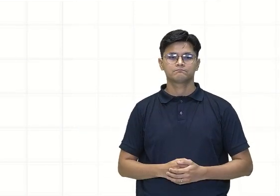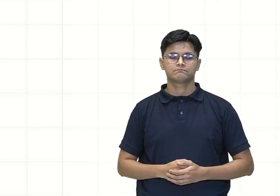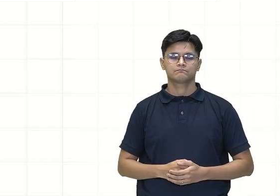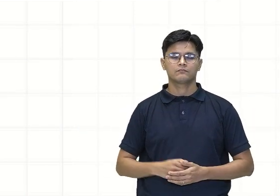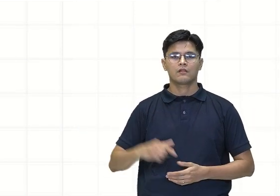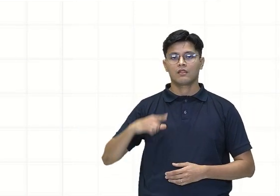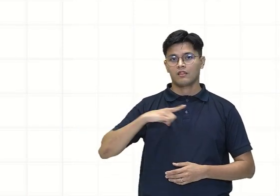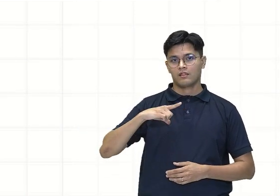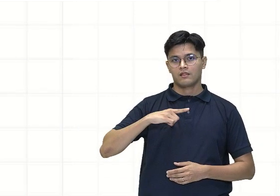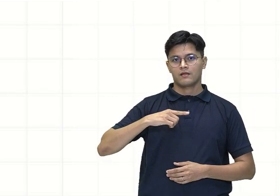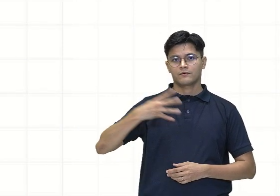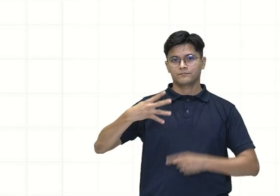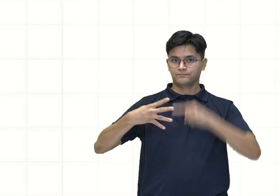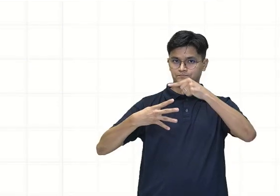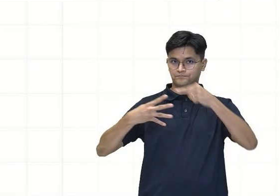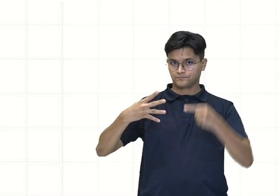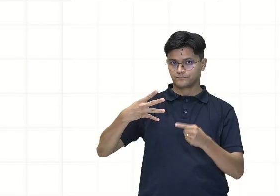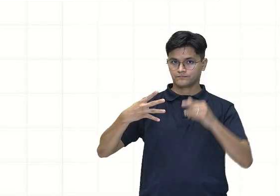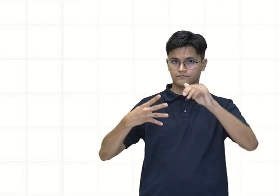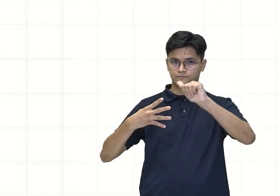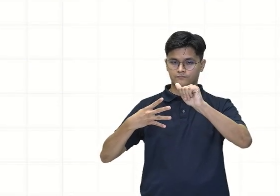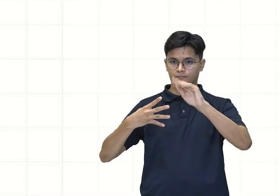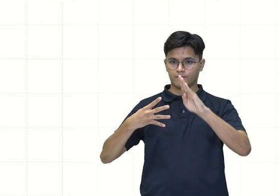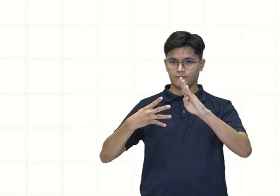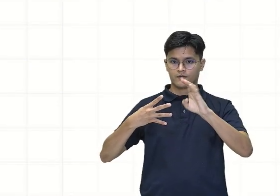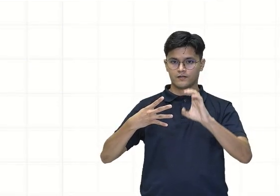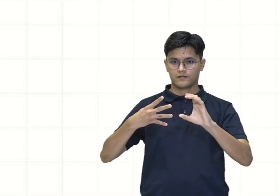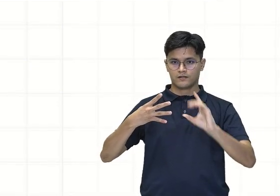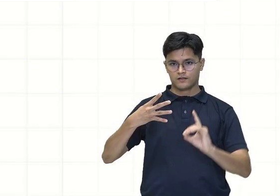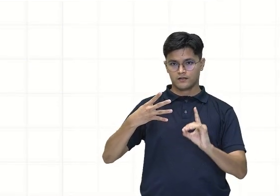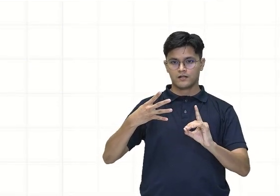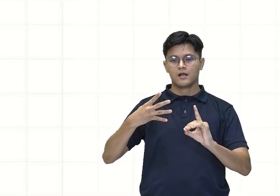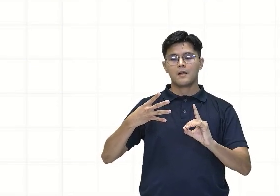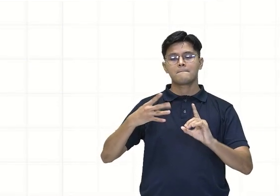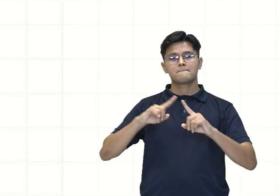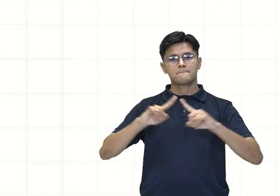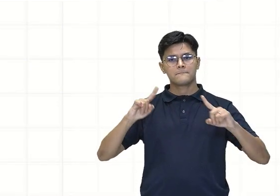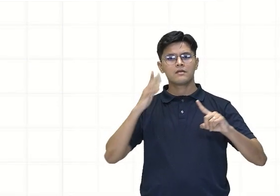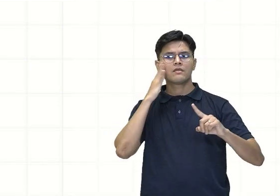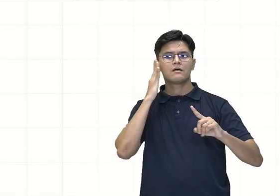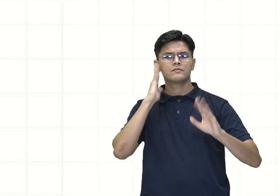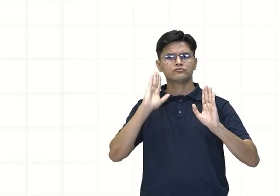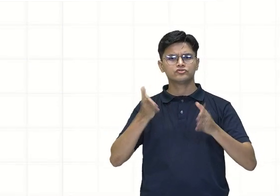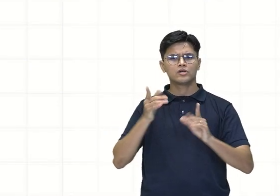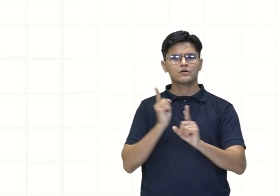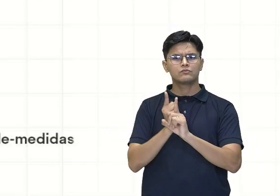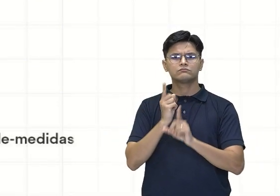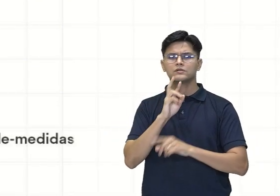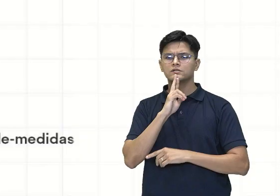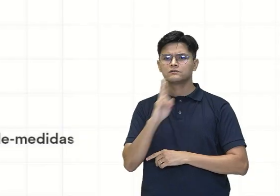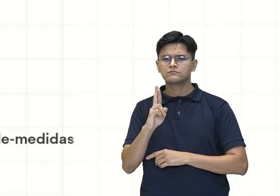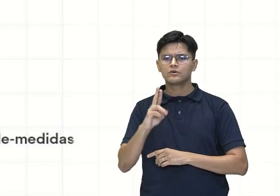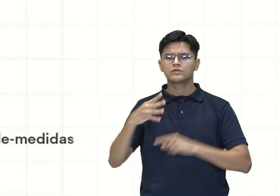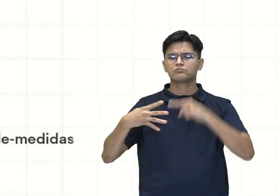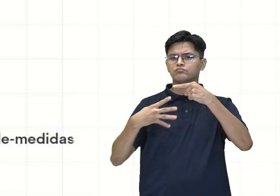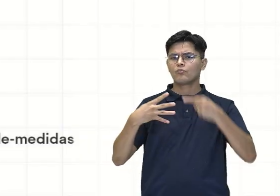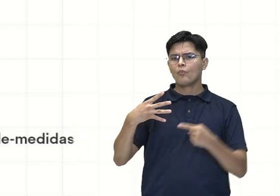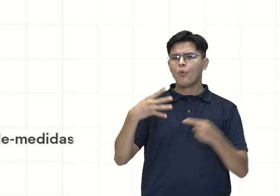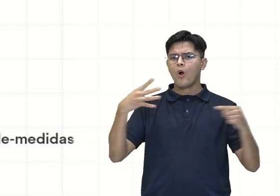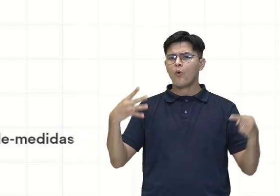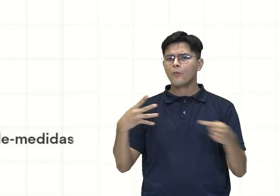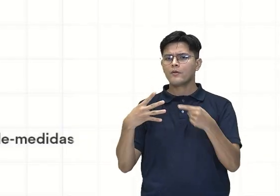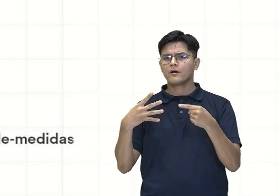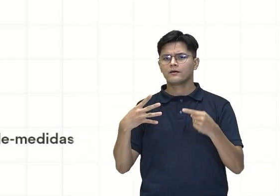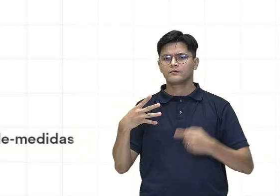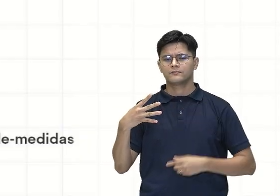nossas alternativas, mas a gente já sabe aqui a nossa resposta, né?